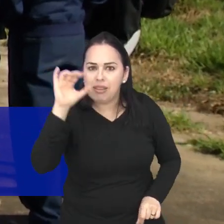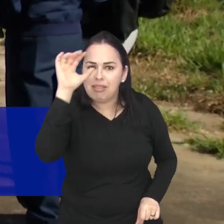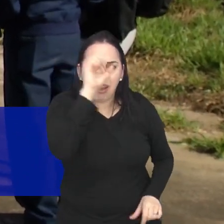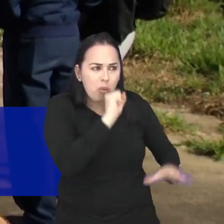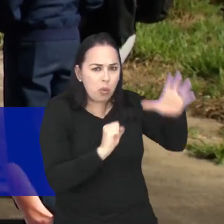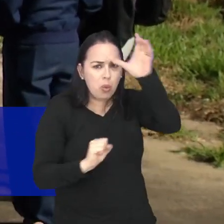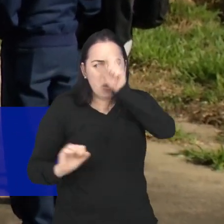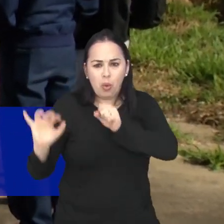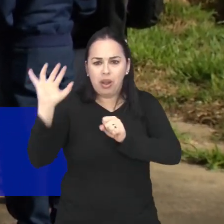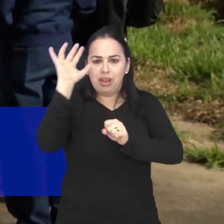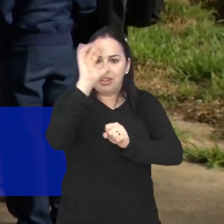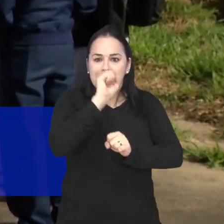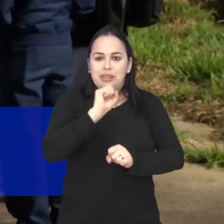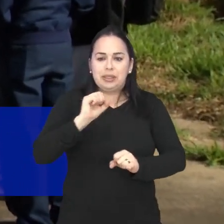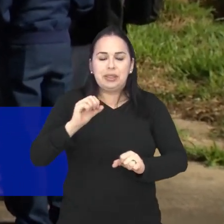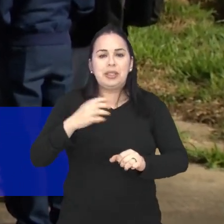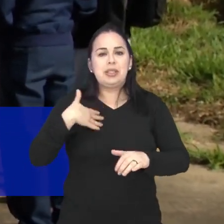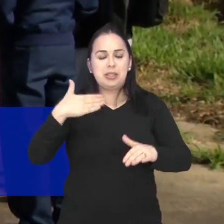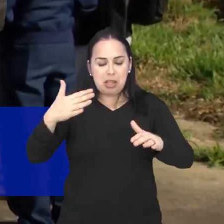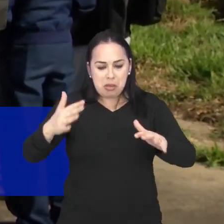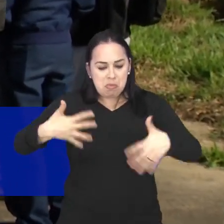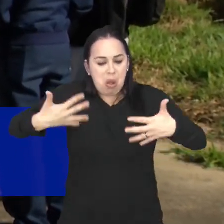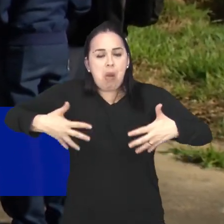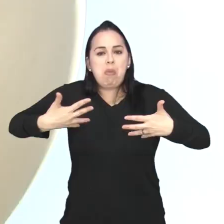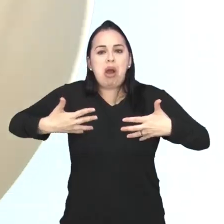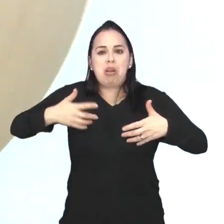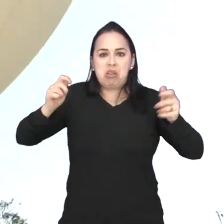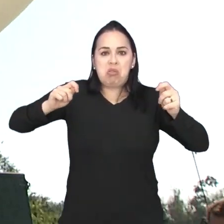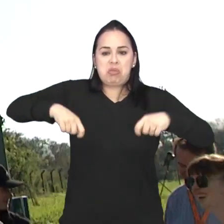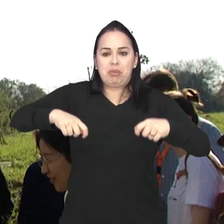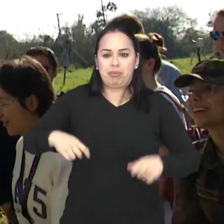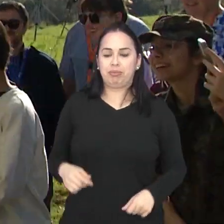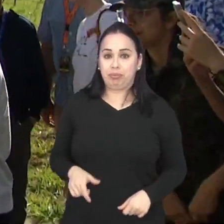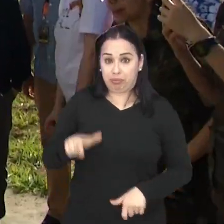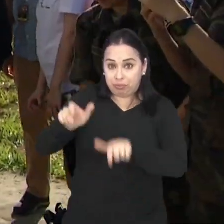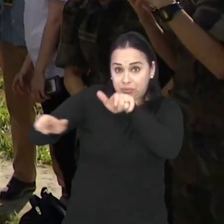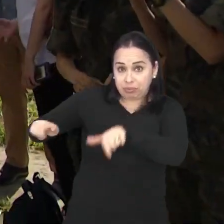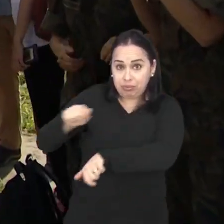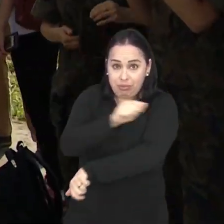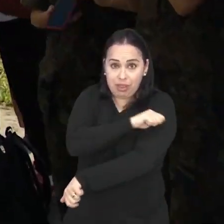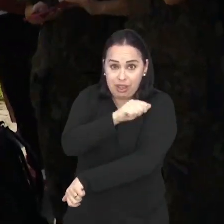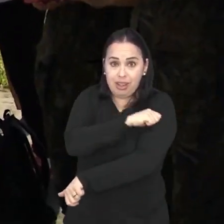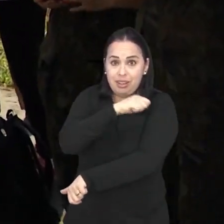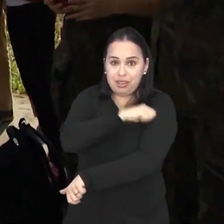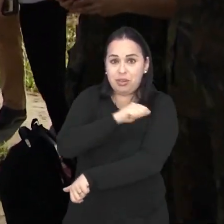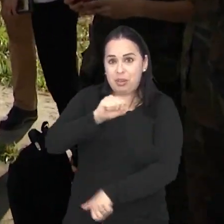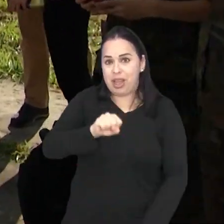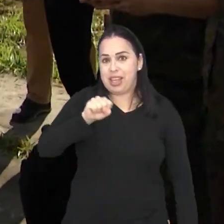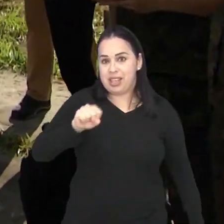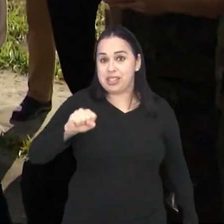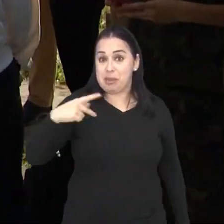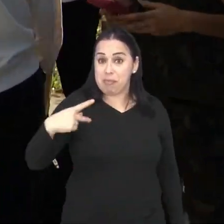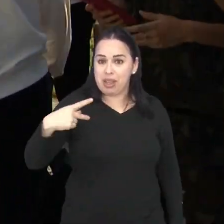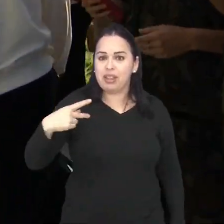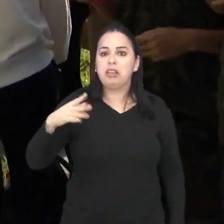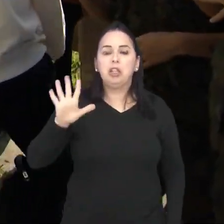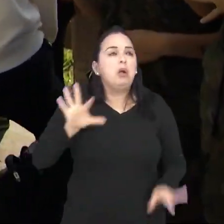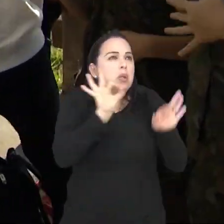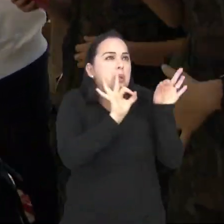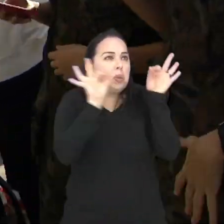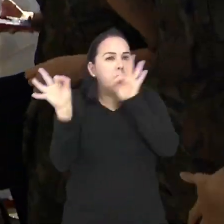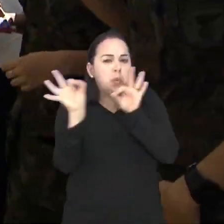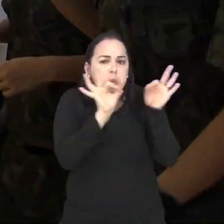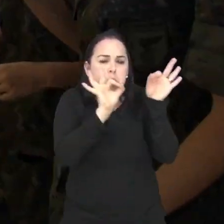scale is what teaches you to be able to do those things in the future. E os estudantes do SSP tiveram a oportunidade